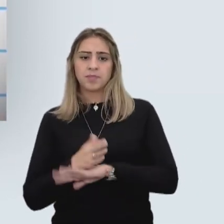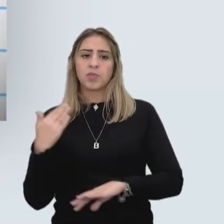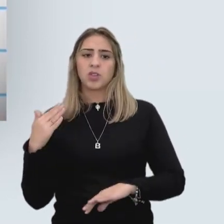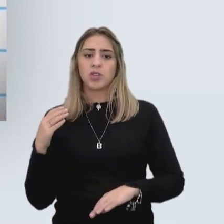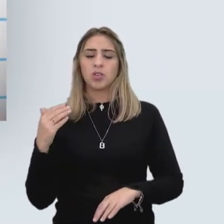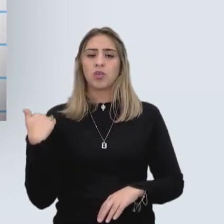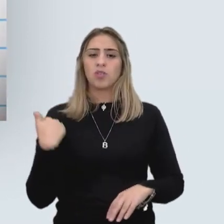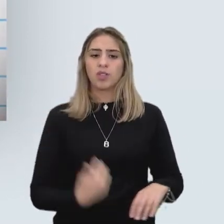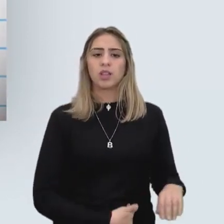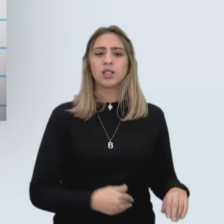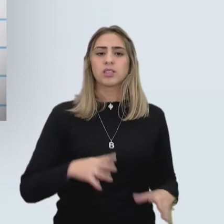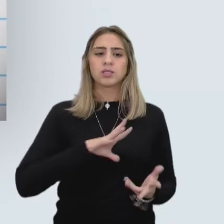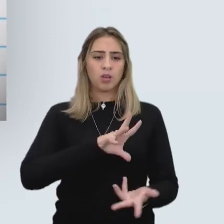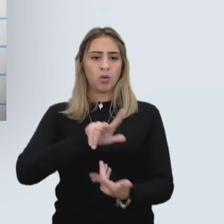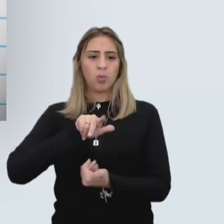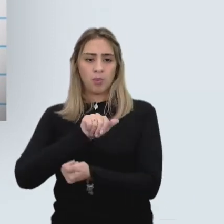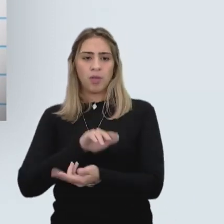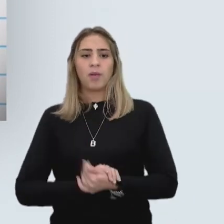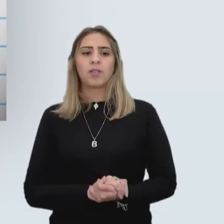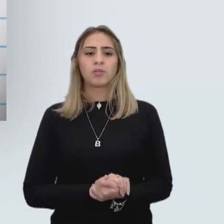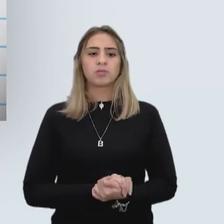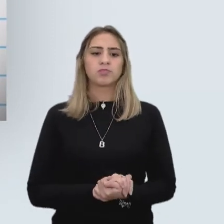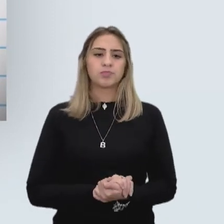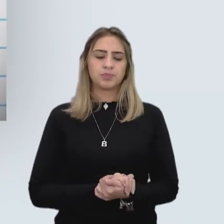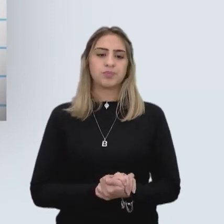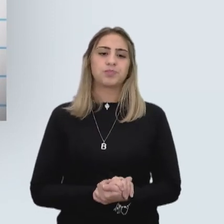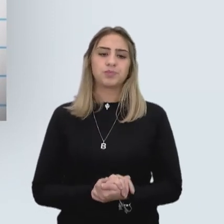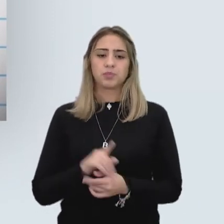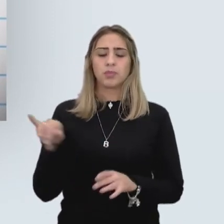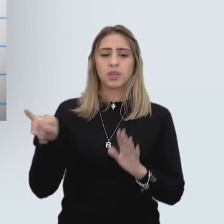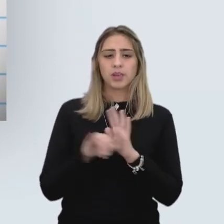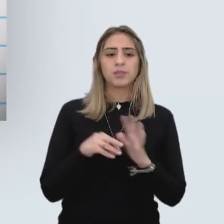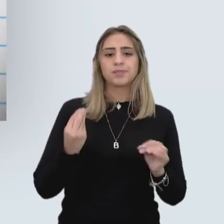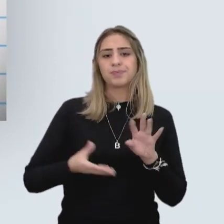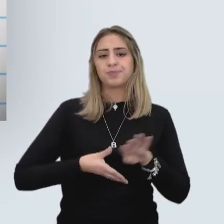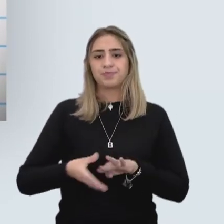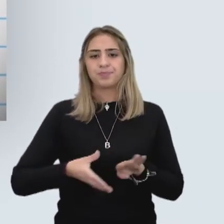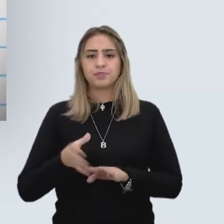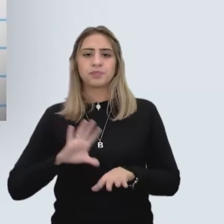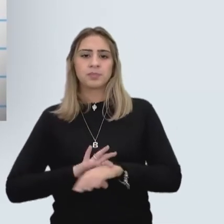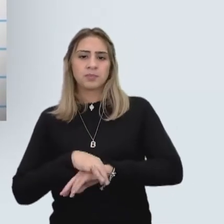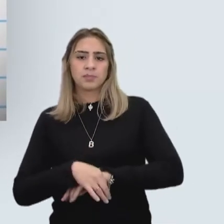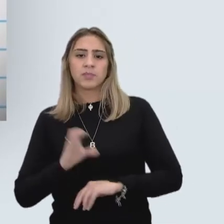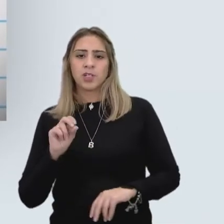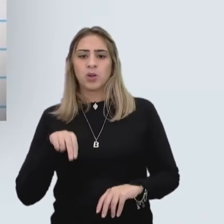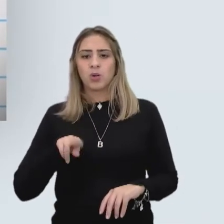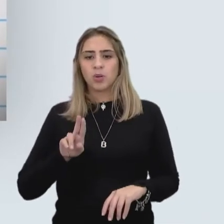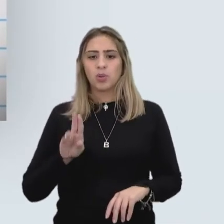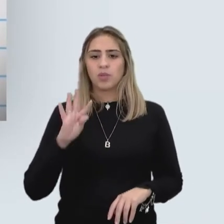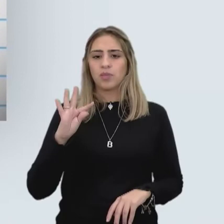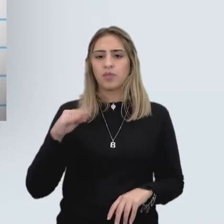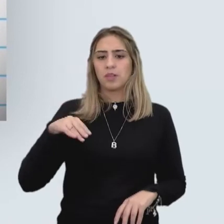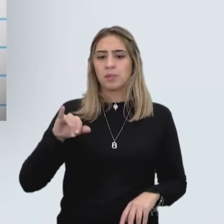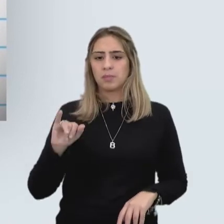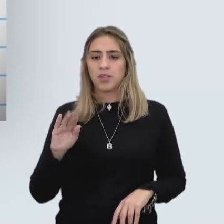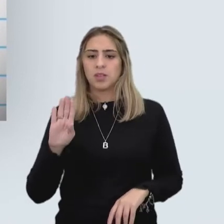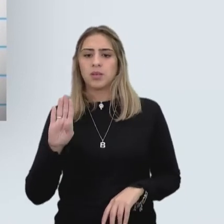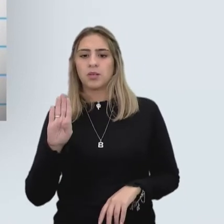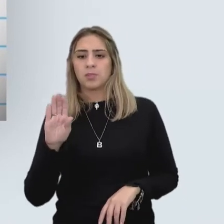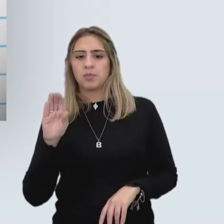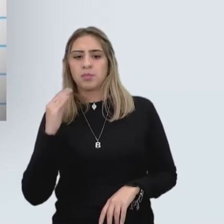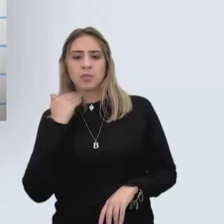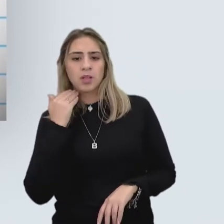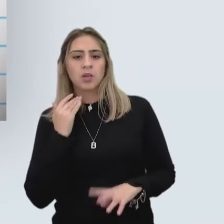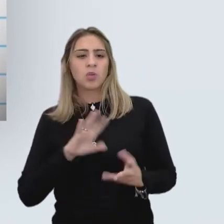global. A tomada de decisão em importantes instituições internacionais, como o Conselho de Segurança da ONU, o FMI e o Banco Mundial, não reflete a